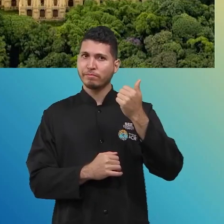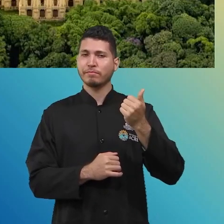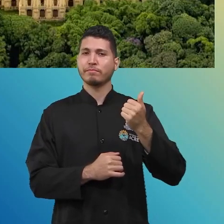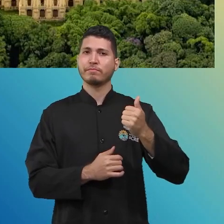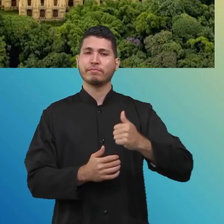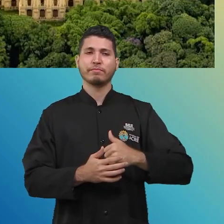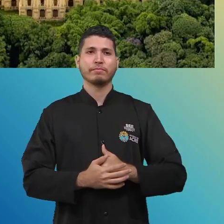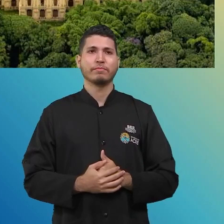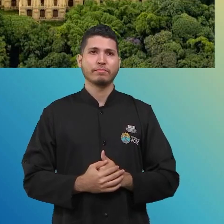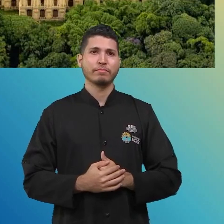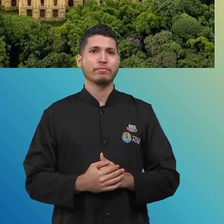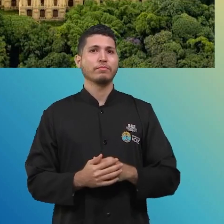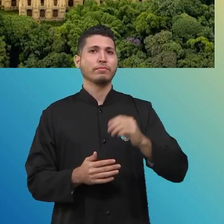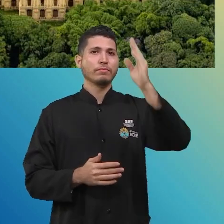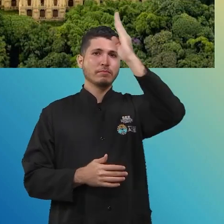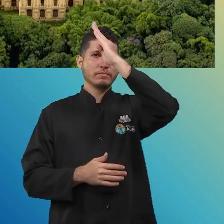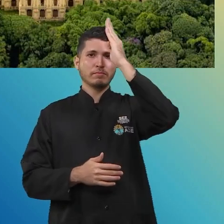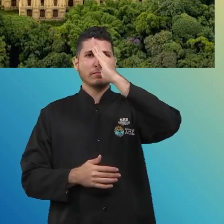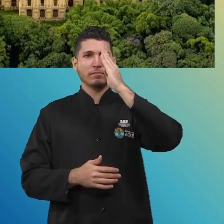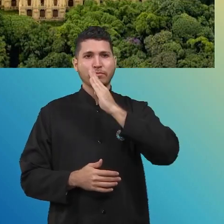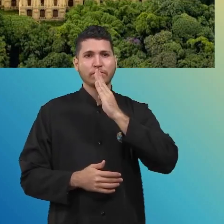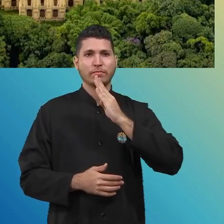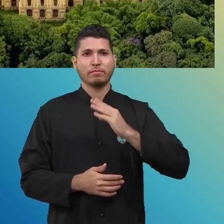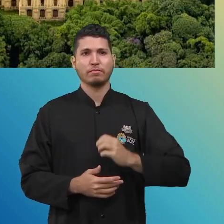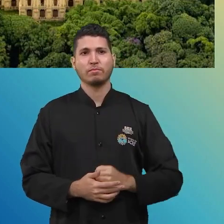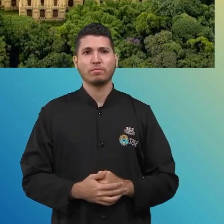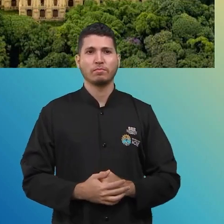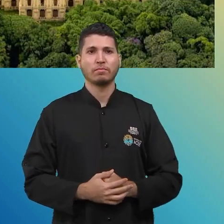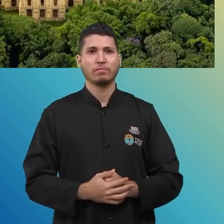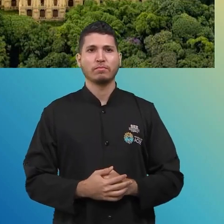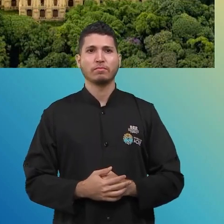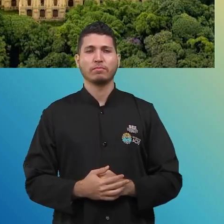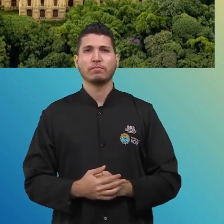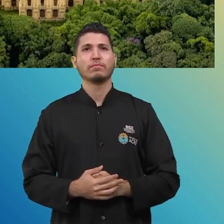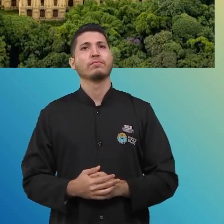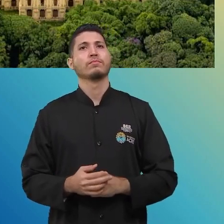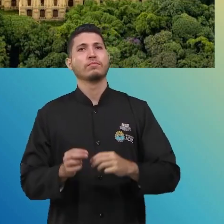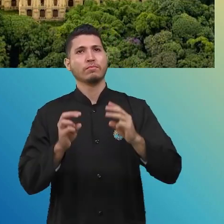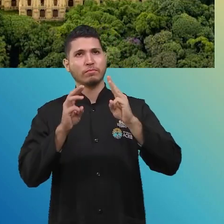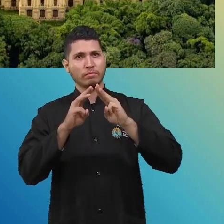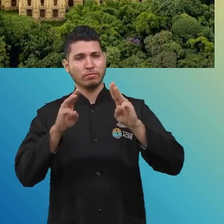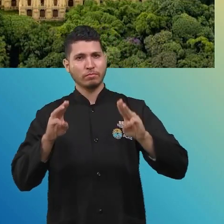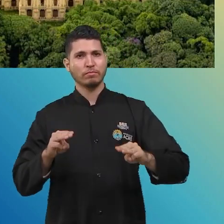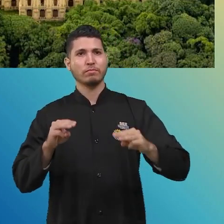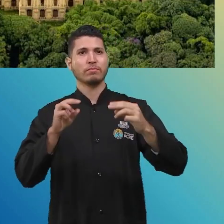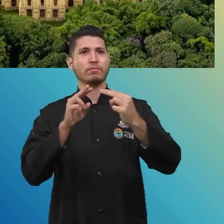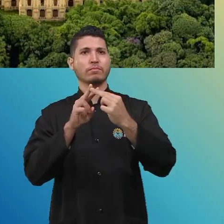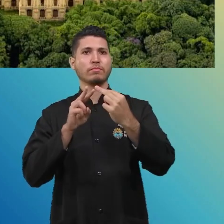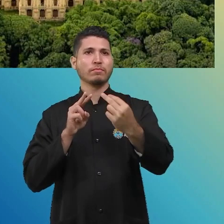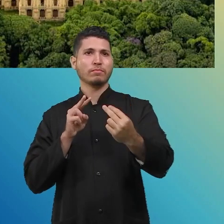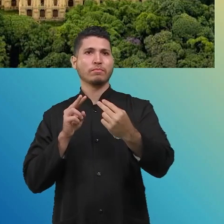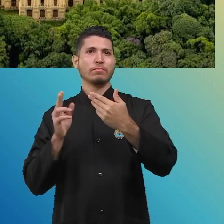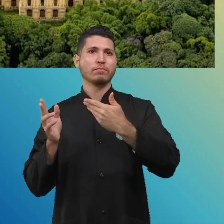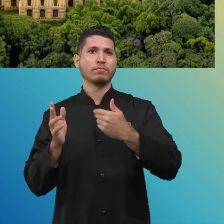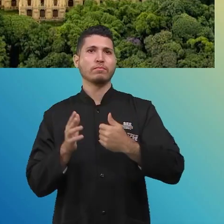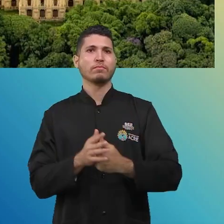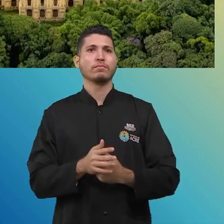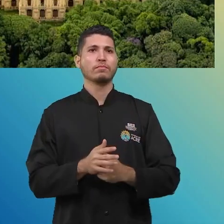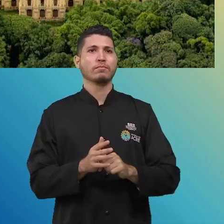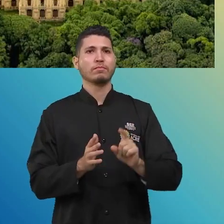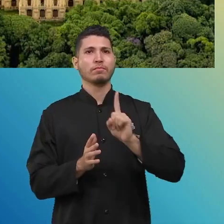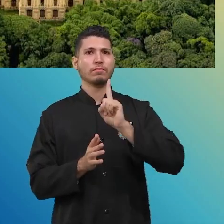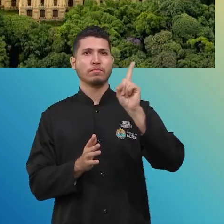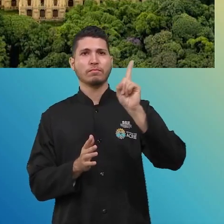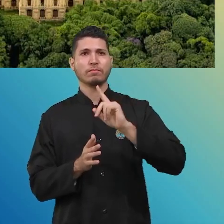para vocês, no Brasil a gente também tem museu virtual, como é o caso do Museu do